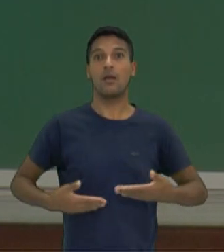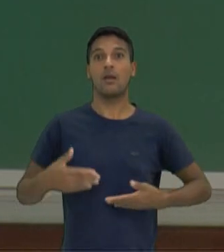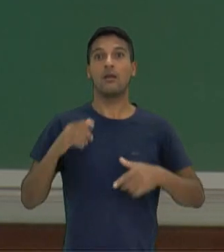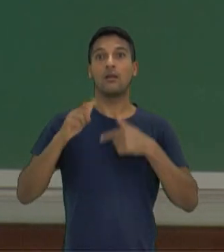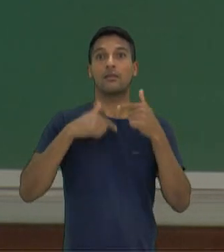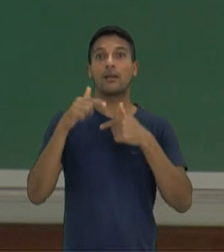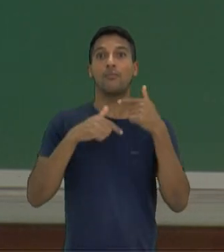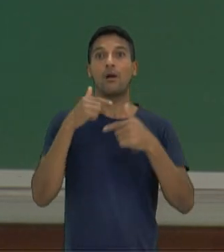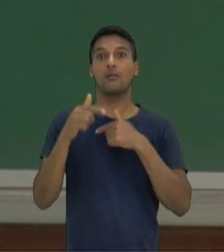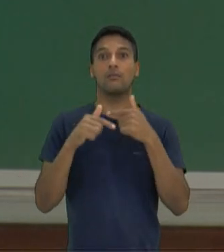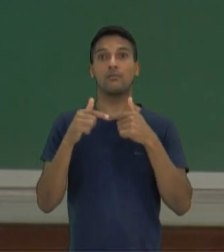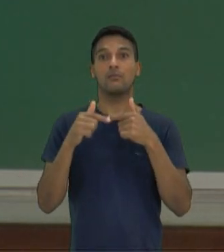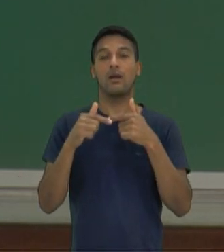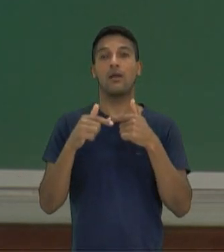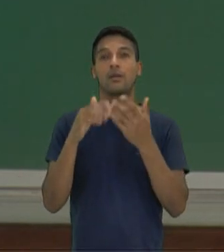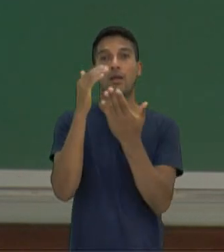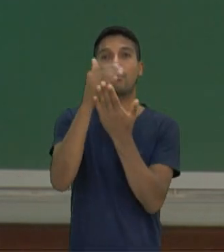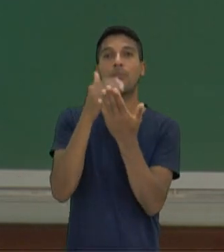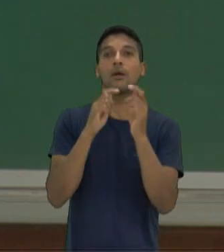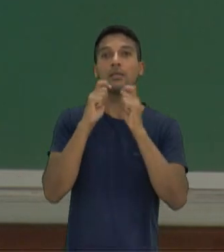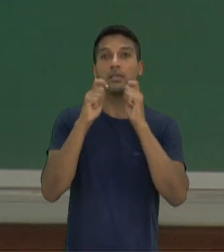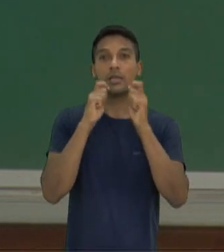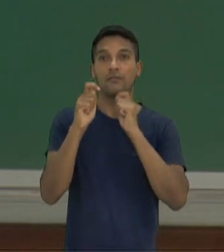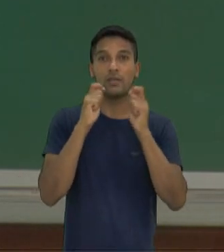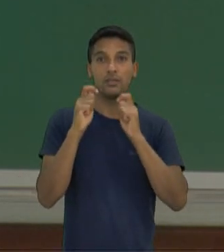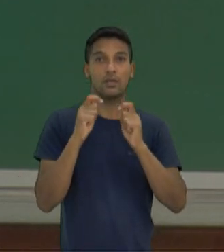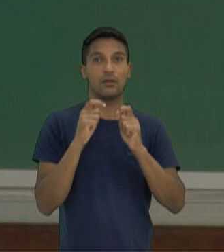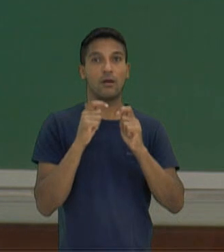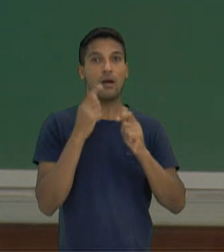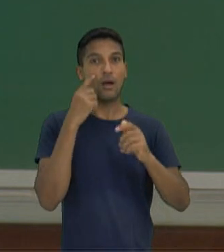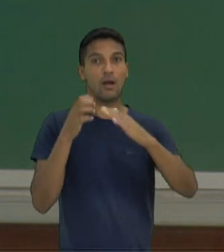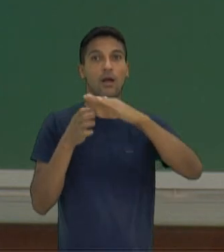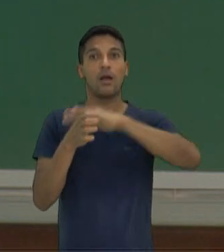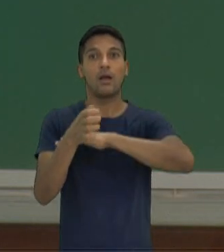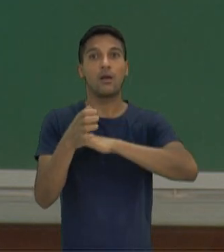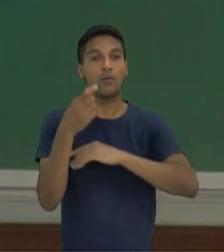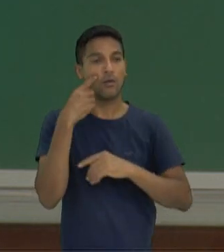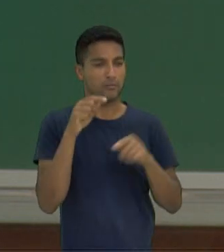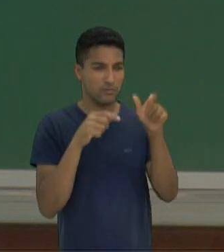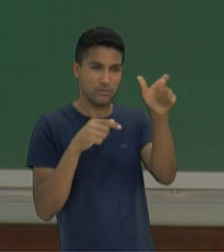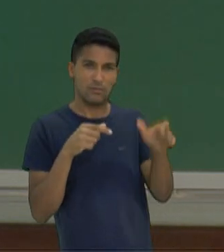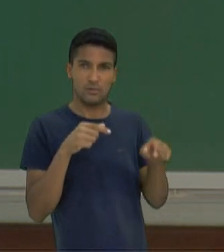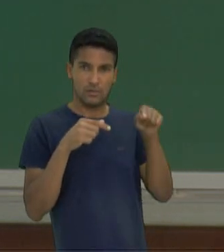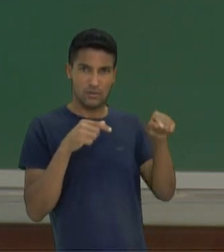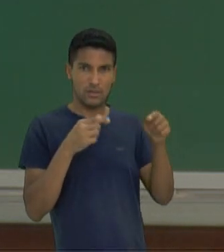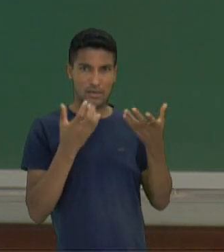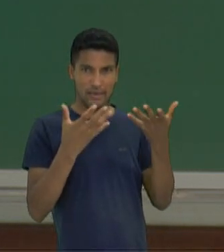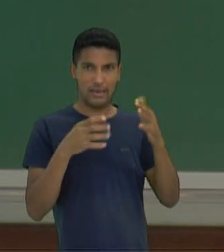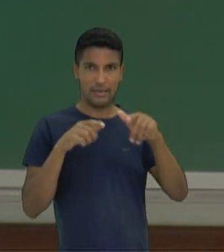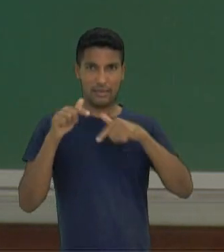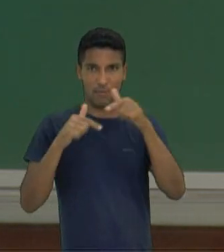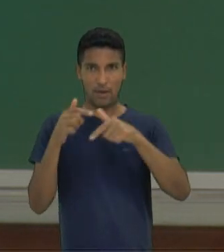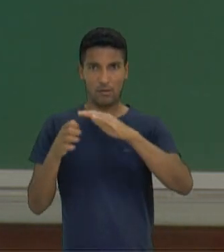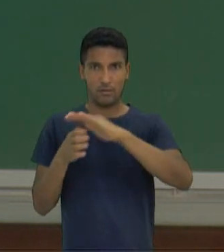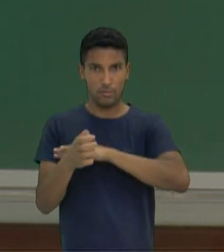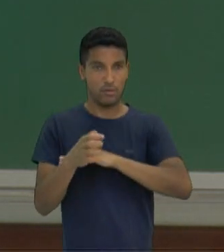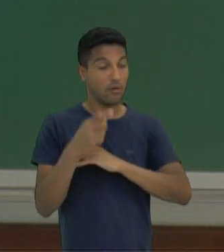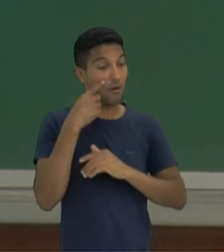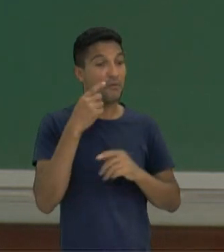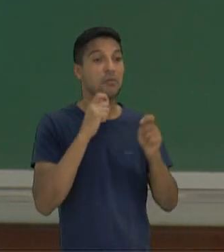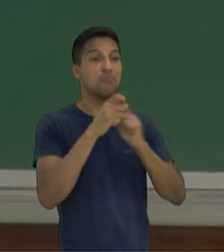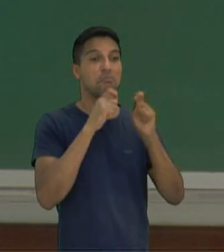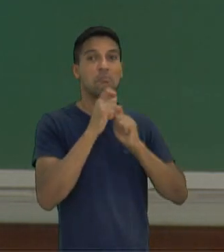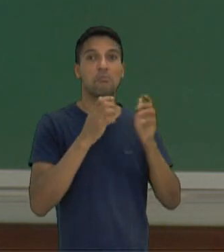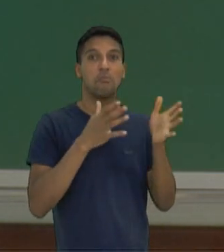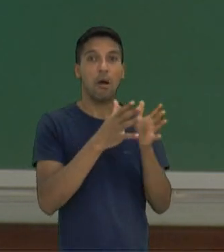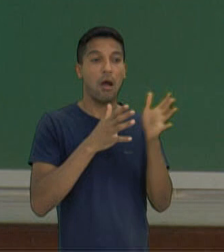uma colocação no mercado de trabalho naquela empresa se adequa às características que está sendo buscado